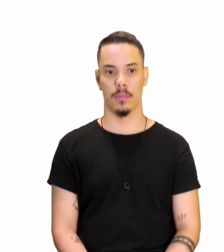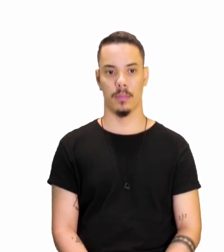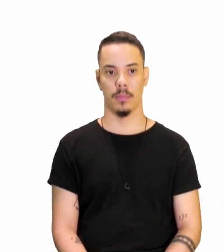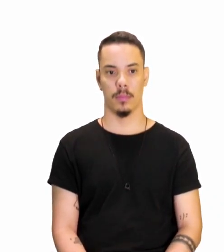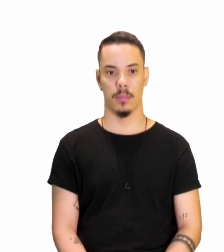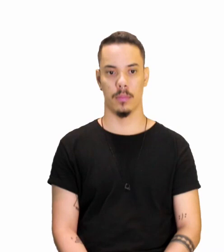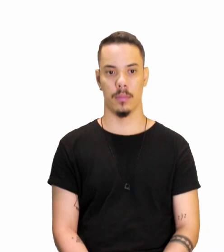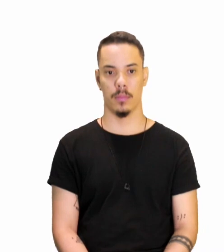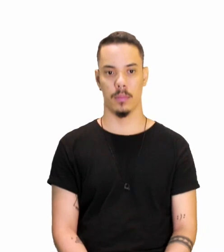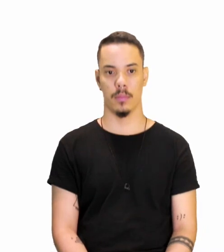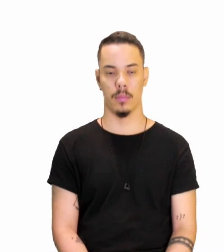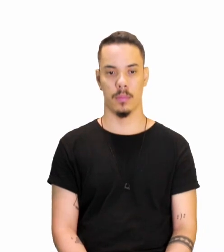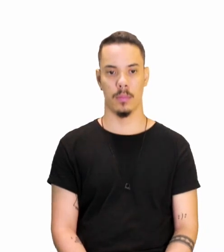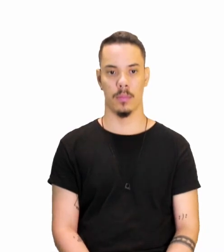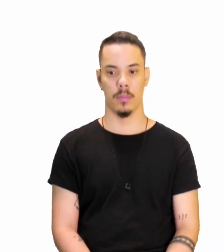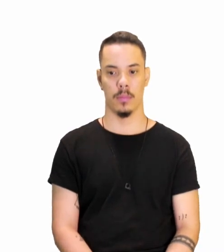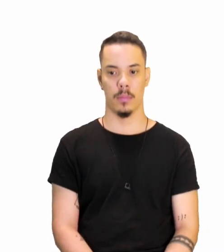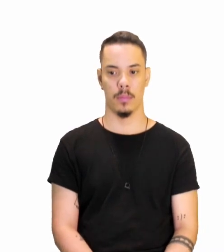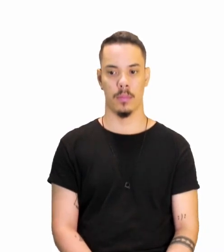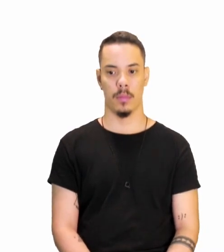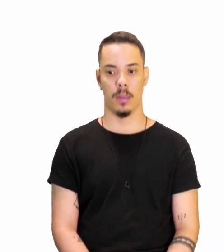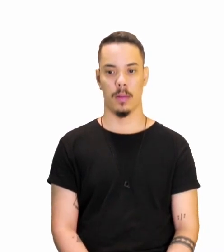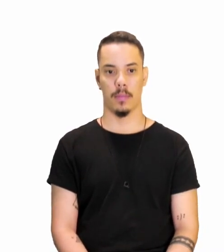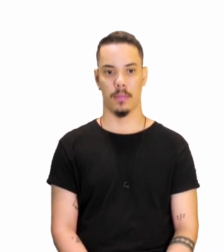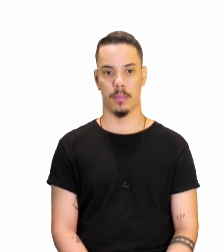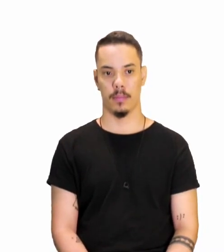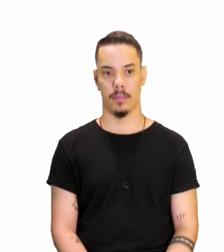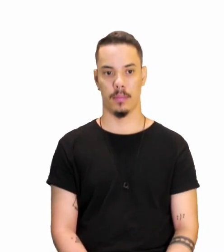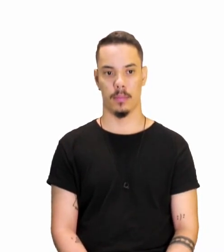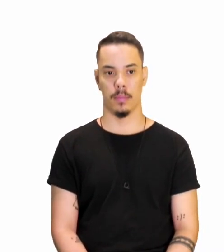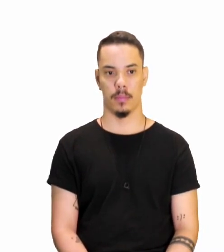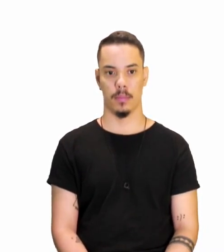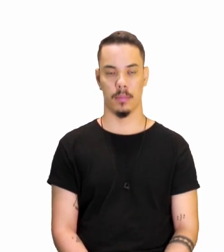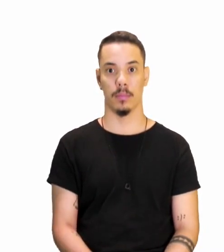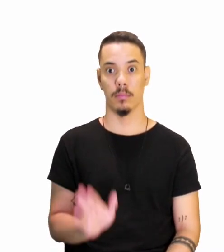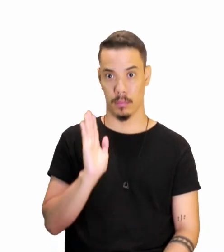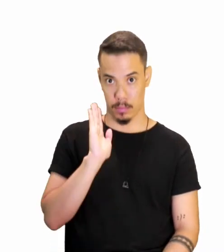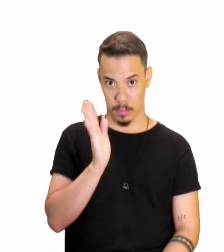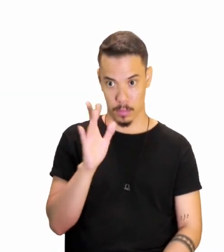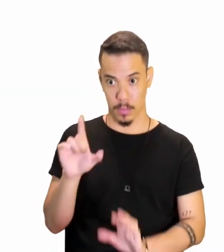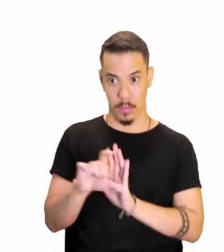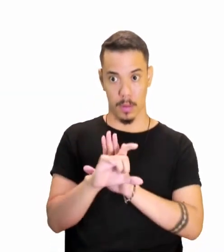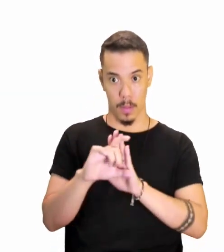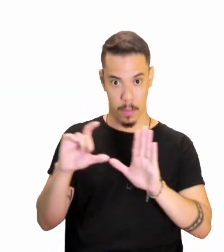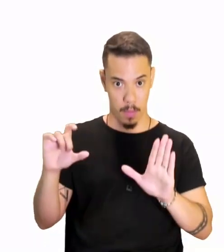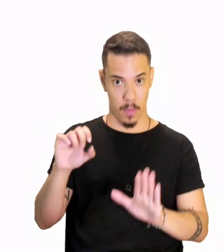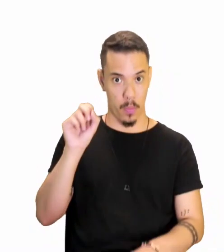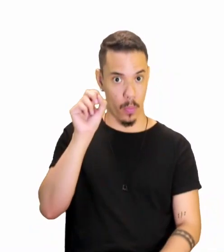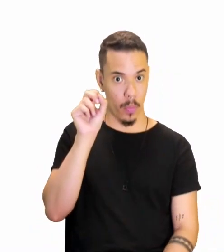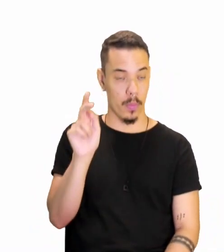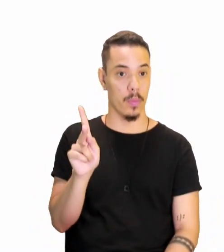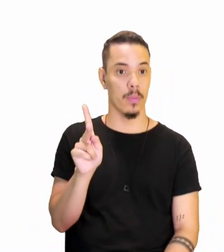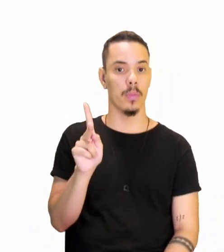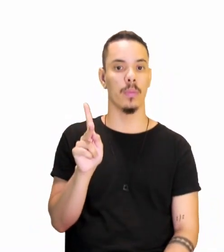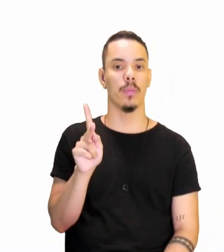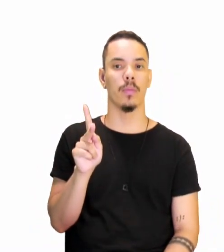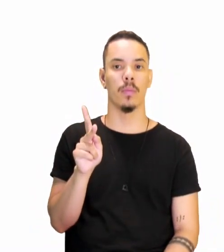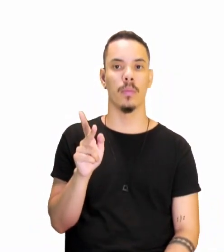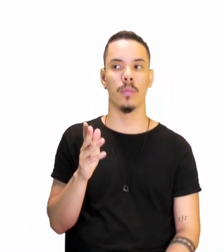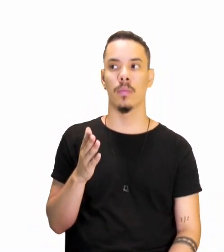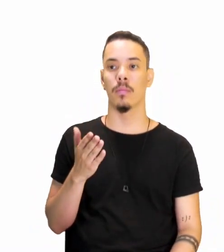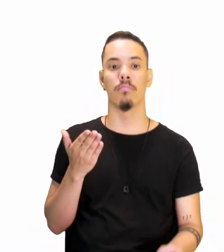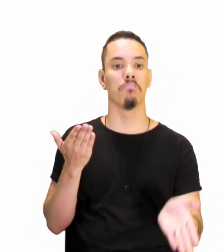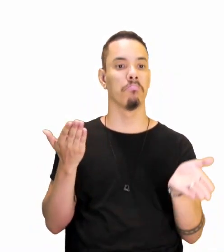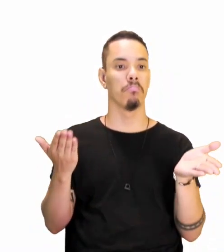dos modelos generalizantes. Então, o que, amadinho? Olha só,